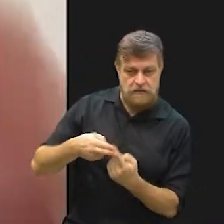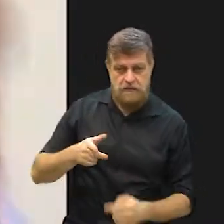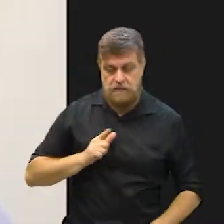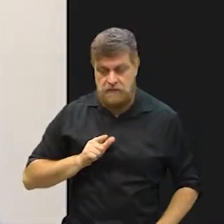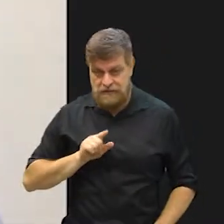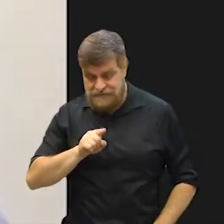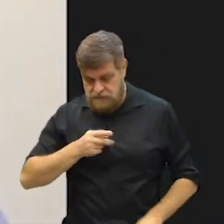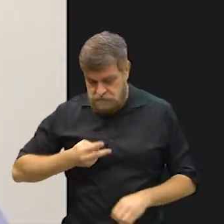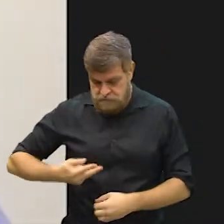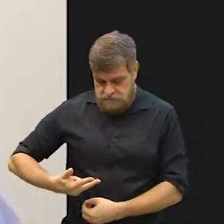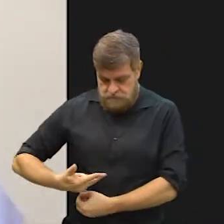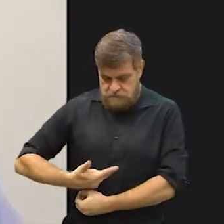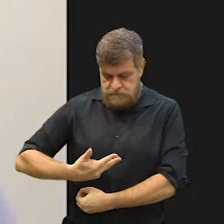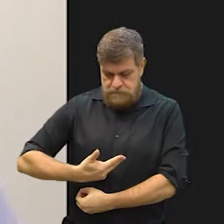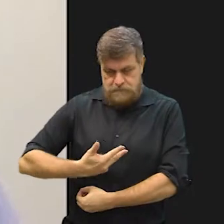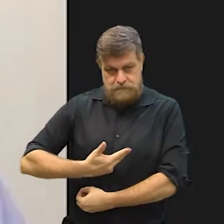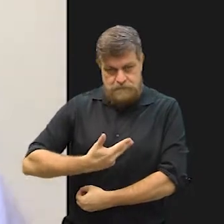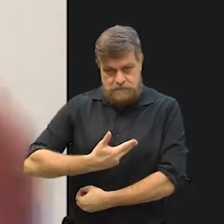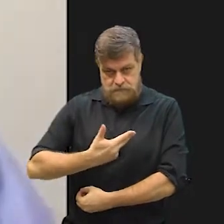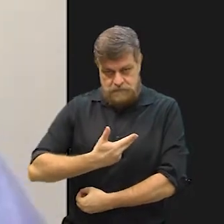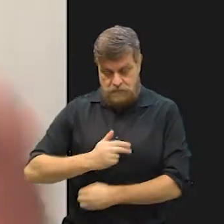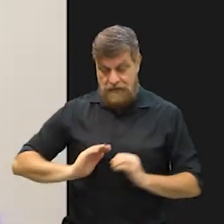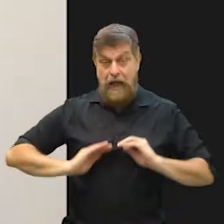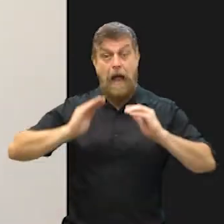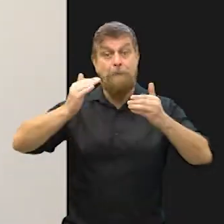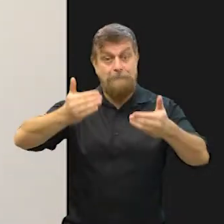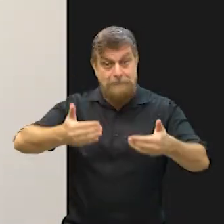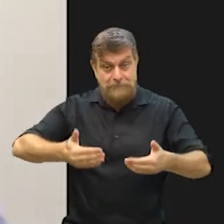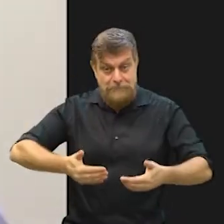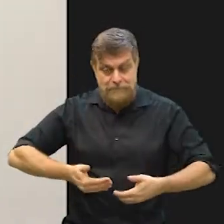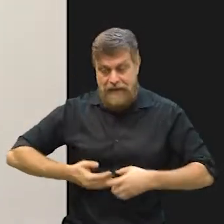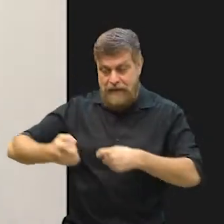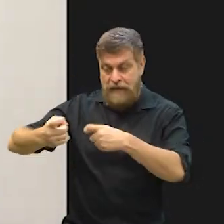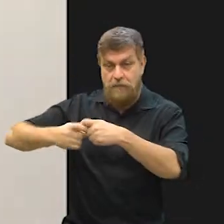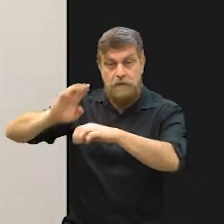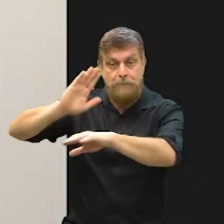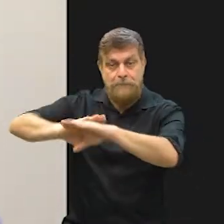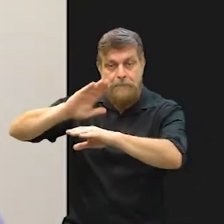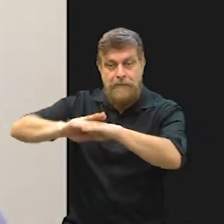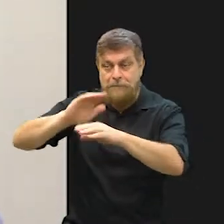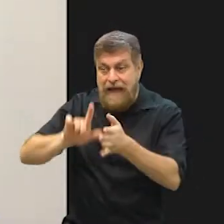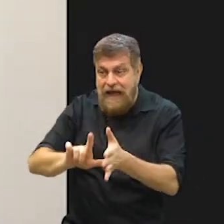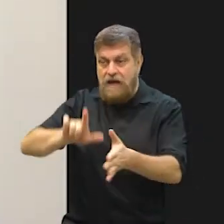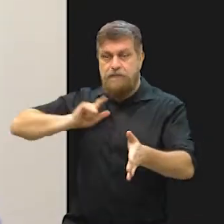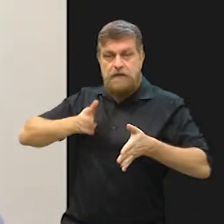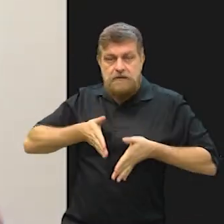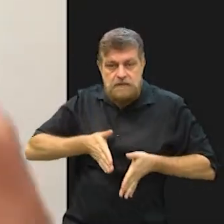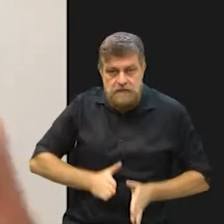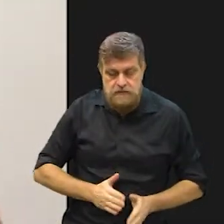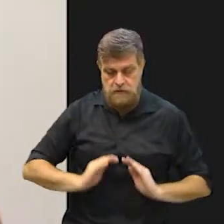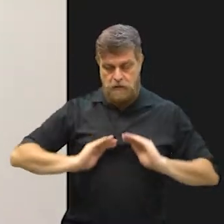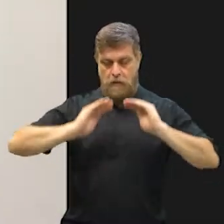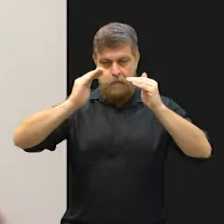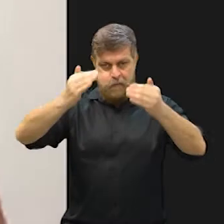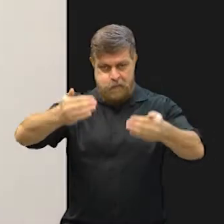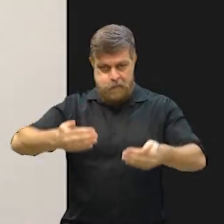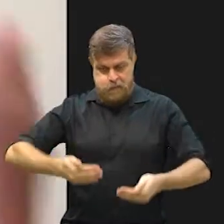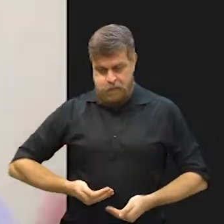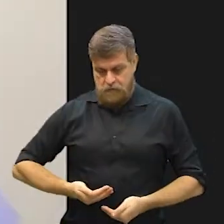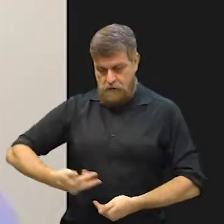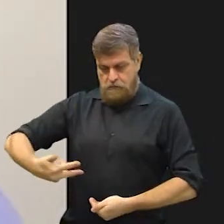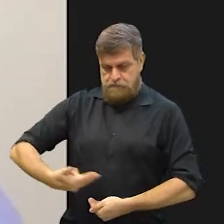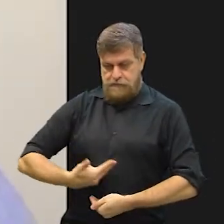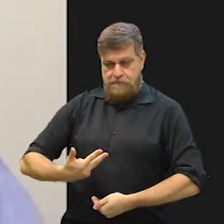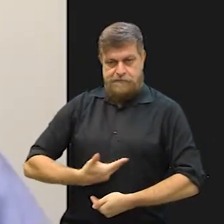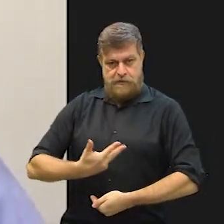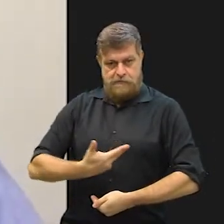gente corrige a mielomeningocele intraútero, antes dessa criança nascer, isso dobra